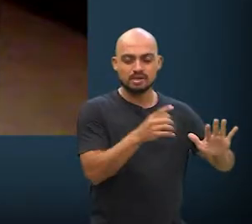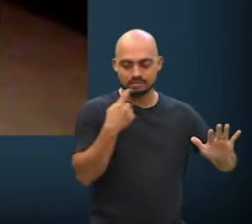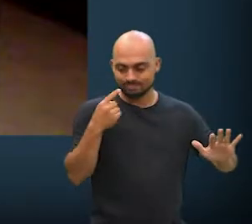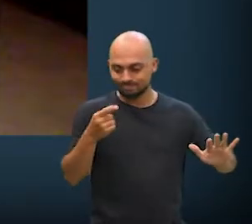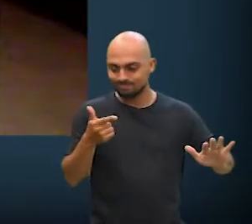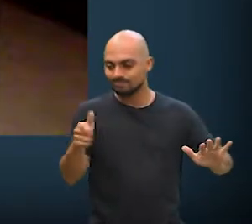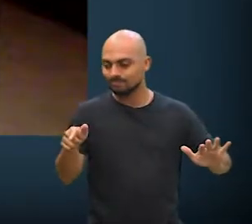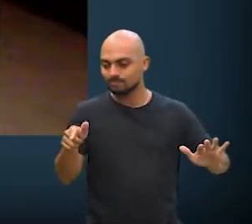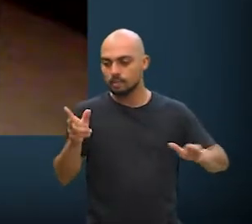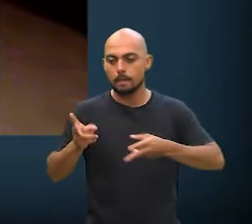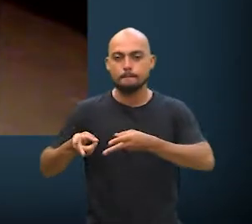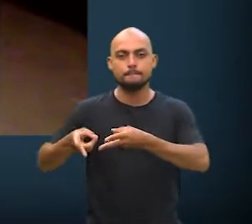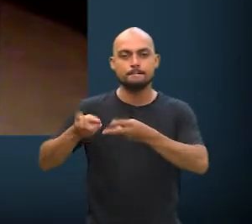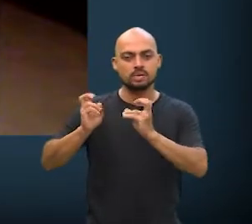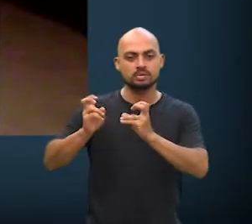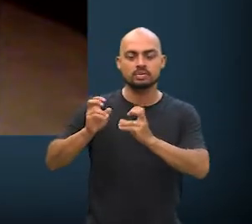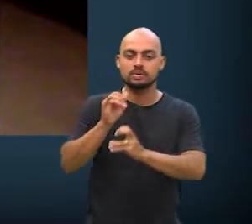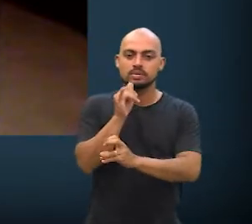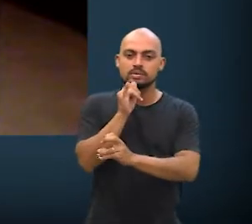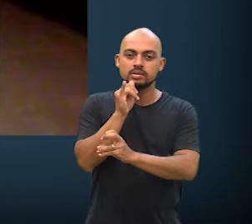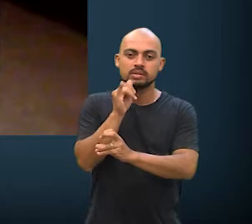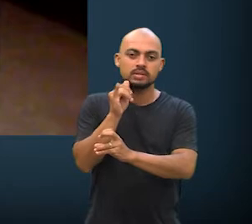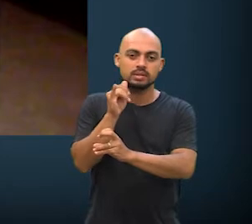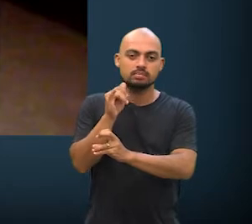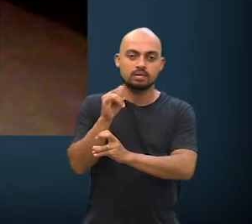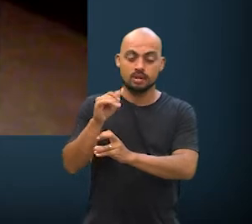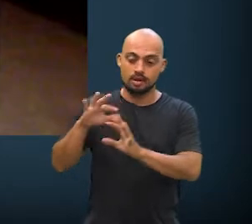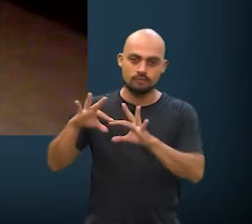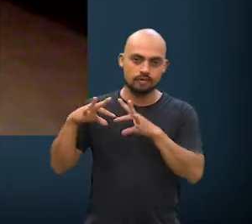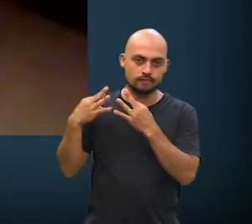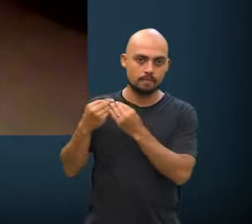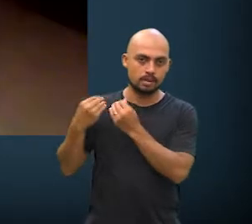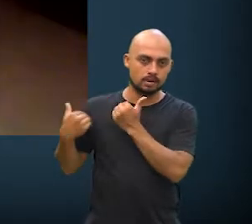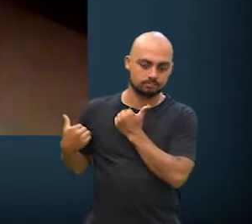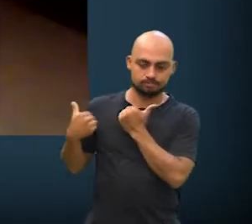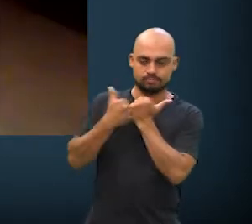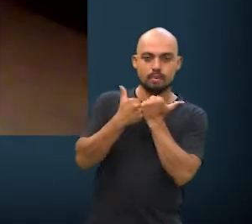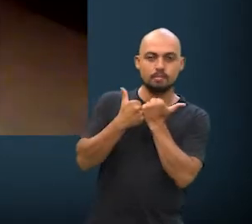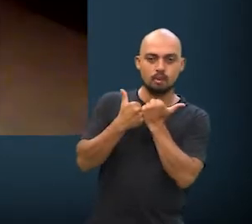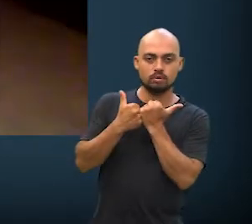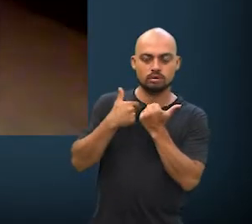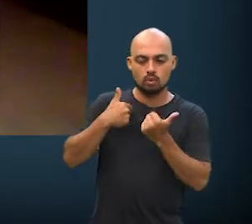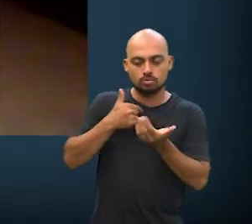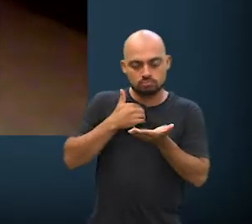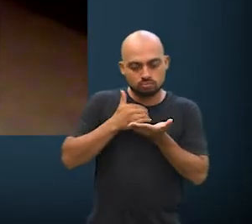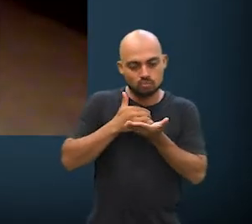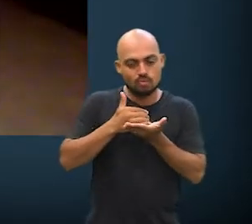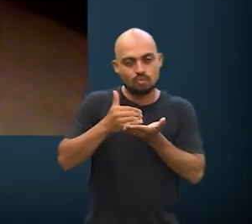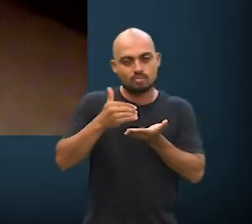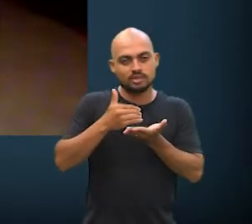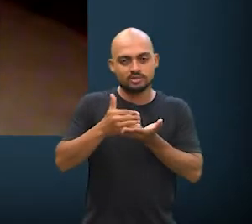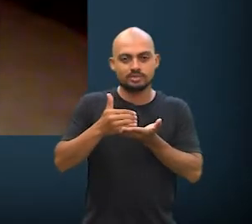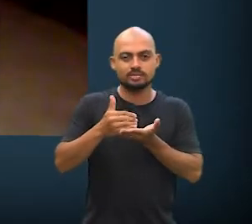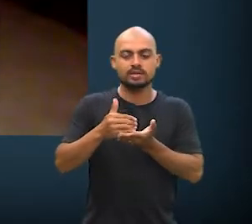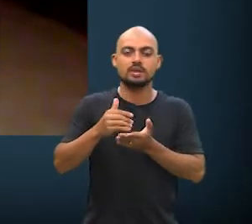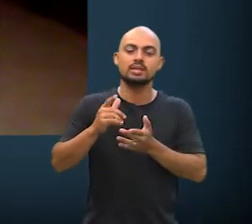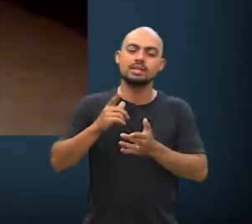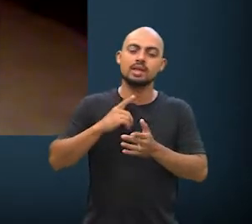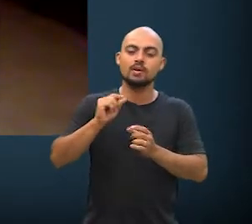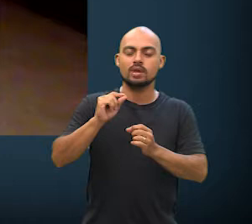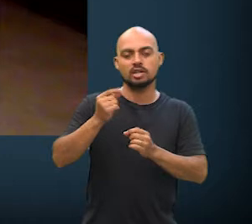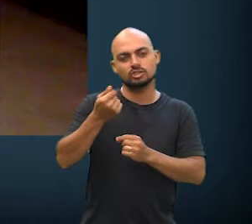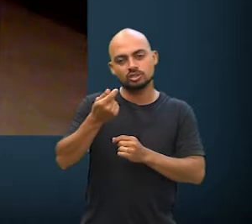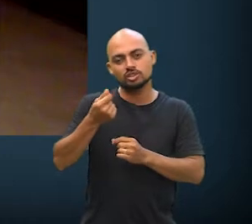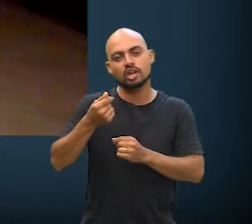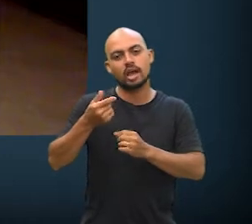percebeu que, quando a gente fala, a gente, da minha família, deu um apoio super legal para mim, quando eu comecei com isso, para ter basicamente uma